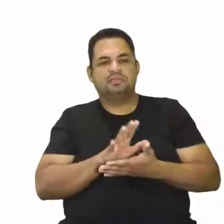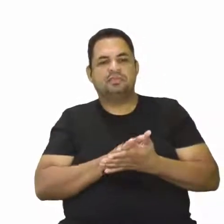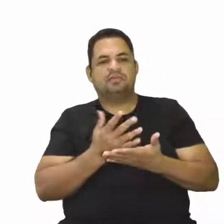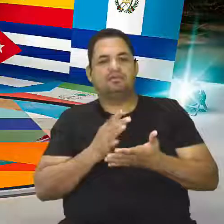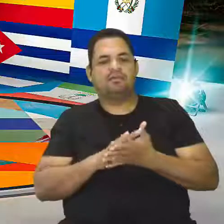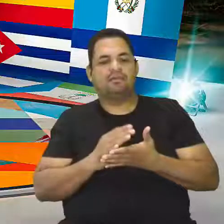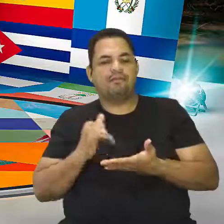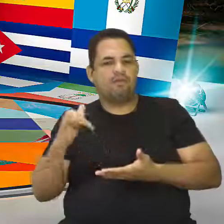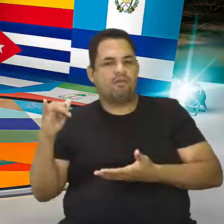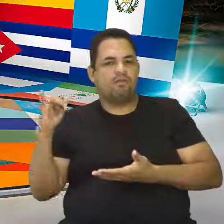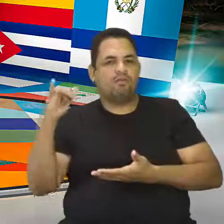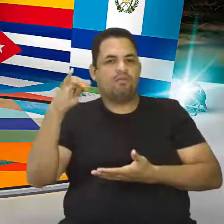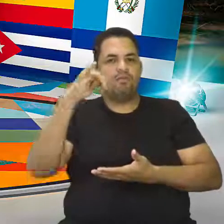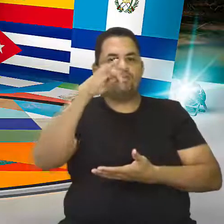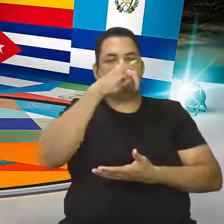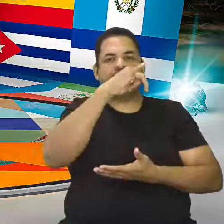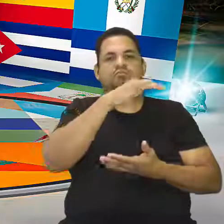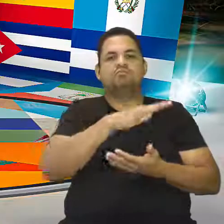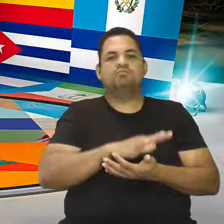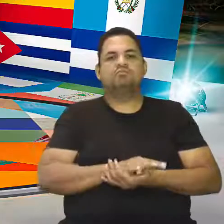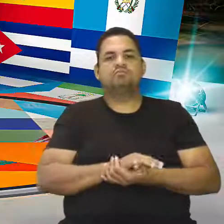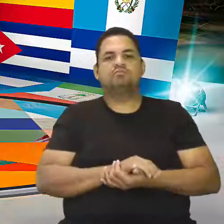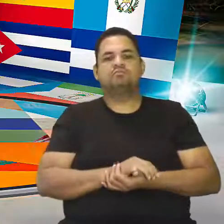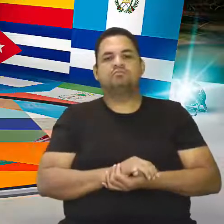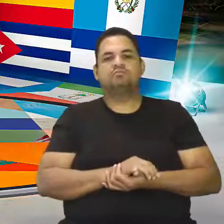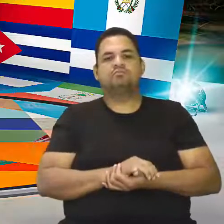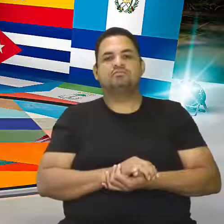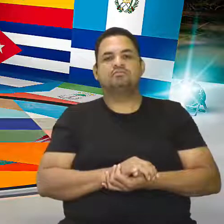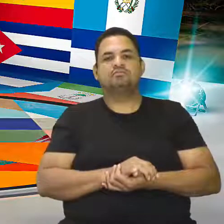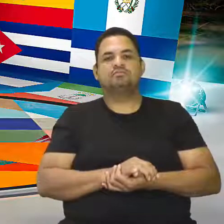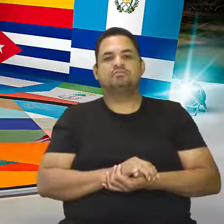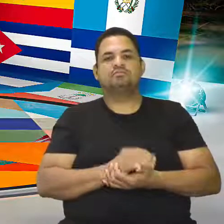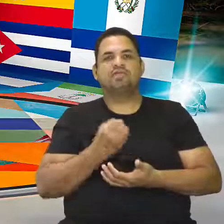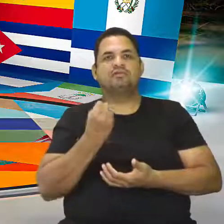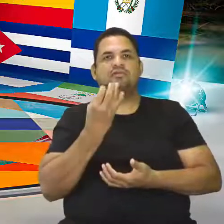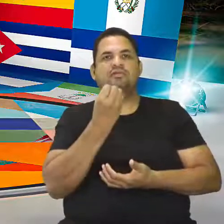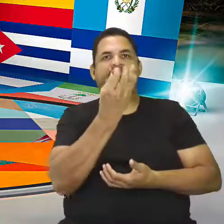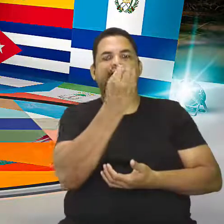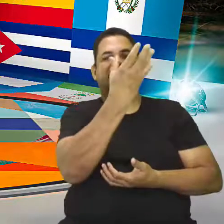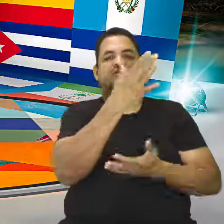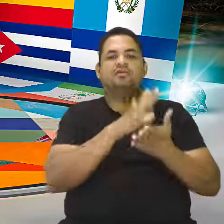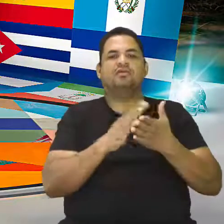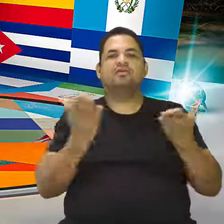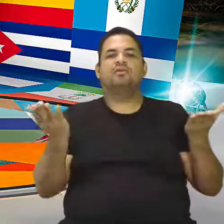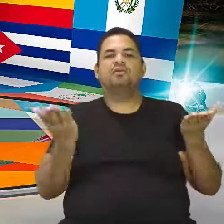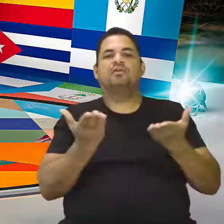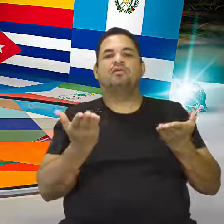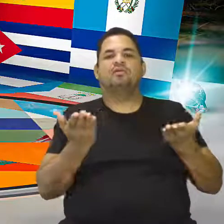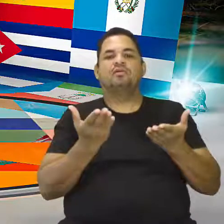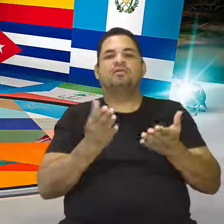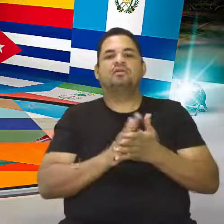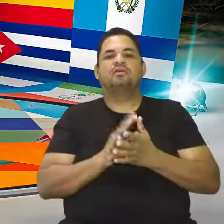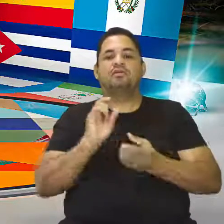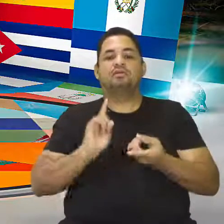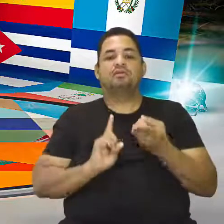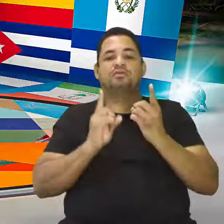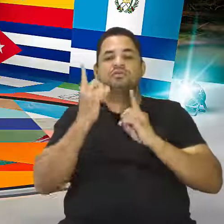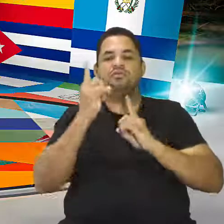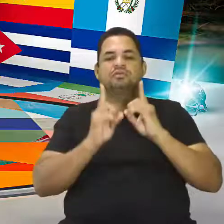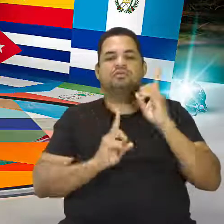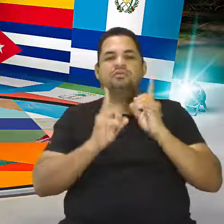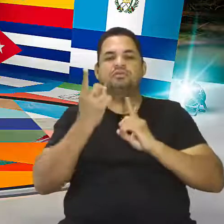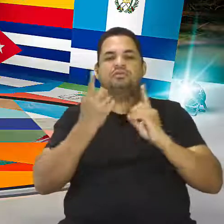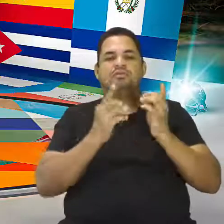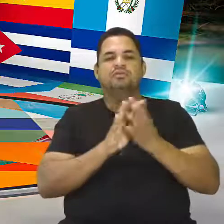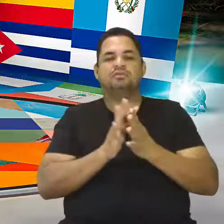nosso avião e vamos viajar. Para onde que nós vamos hoje? Nós vamos para o Chile.